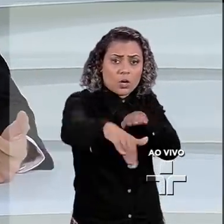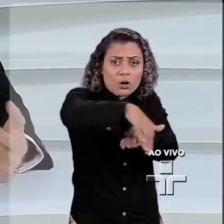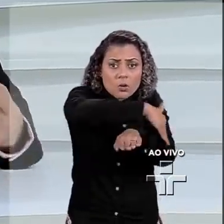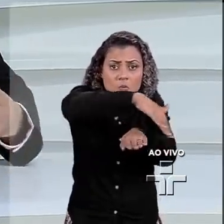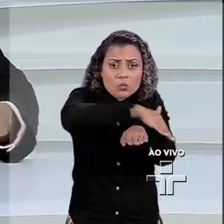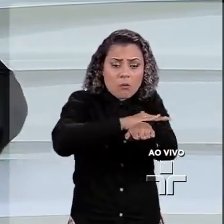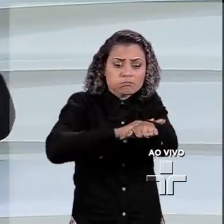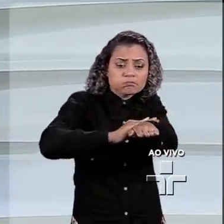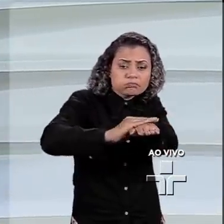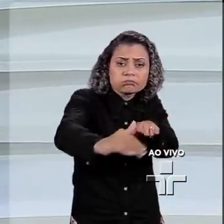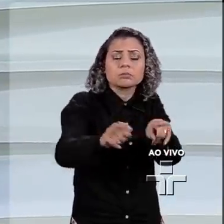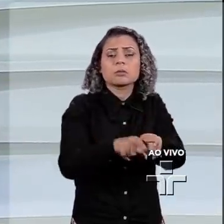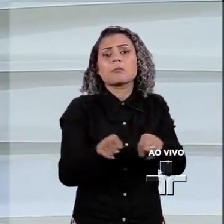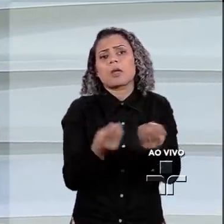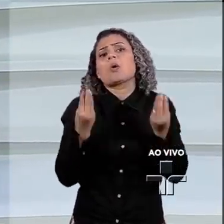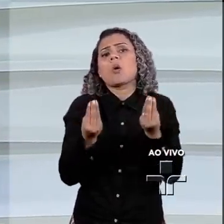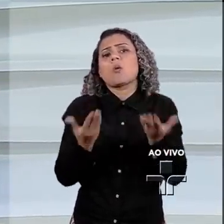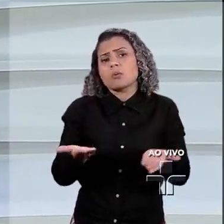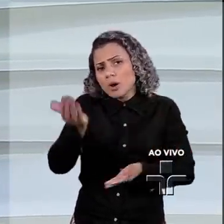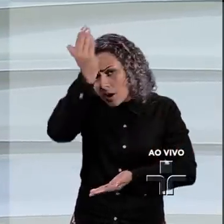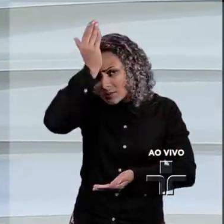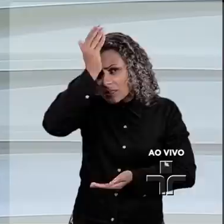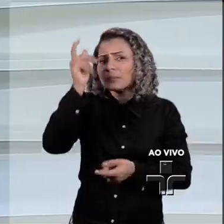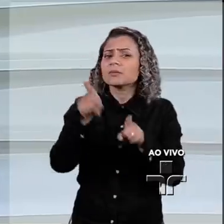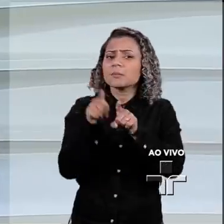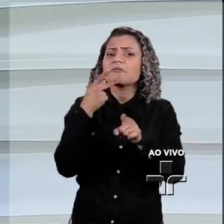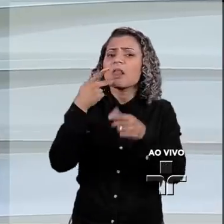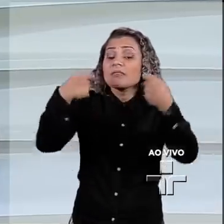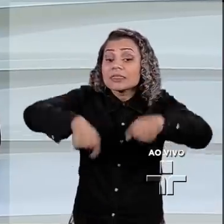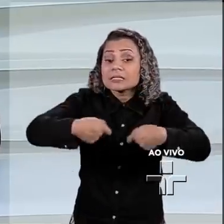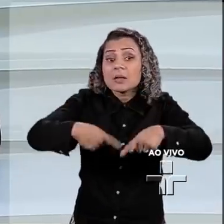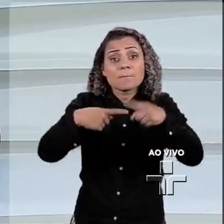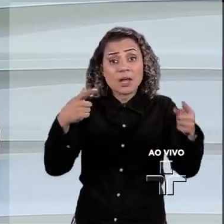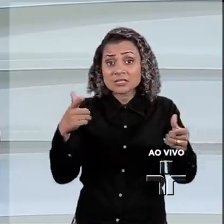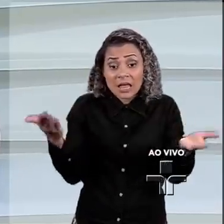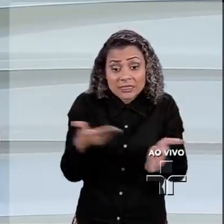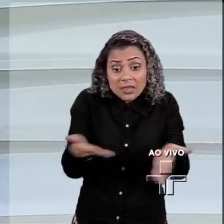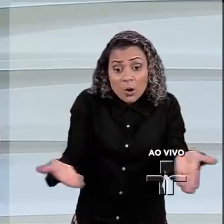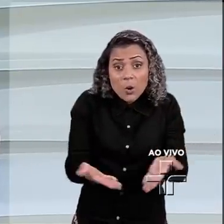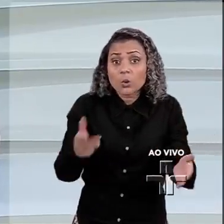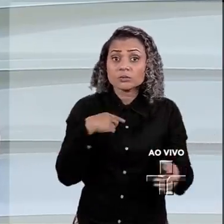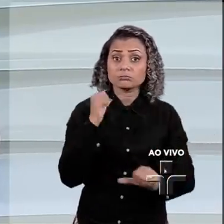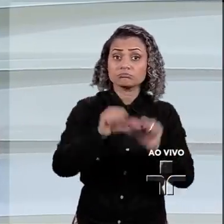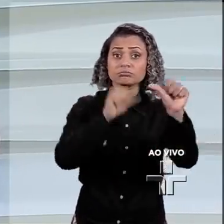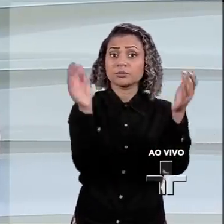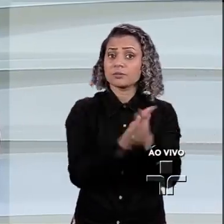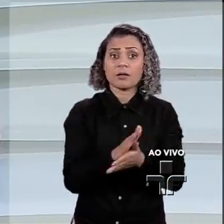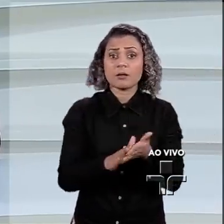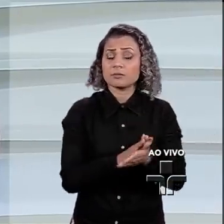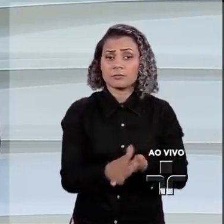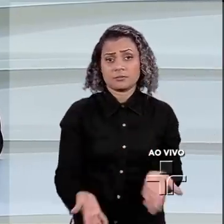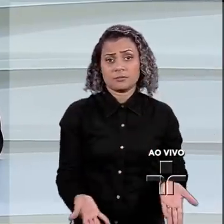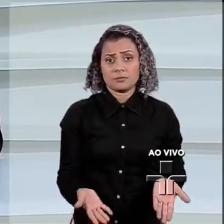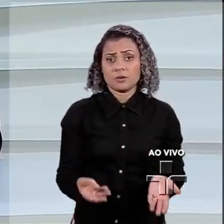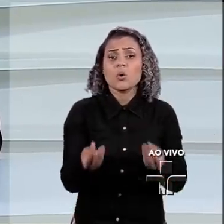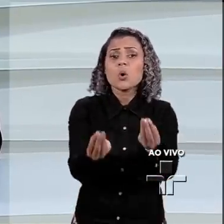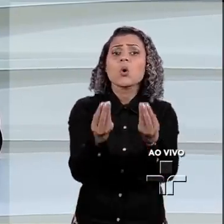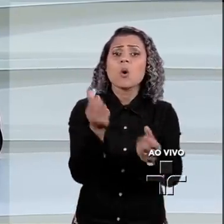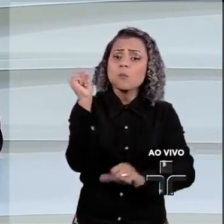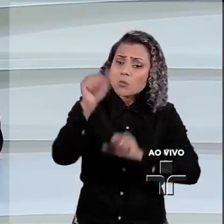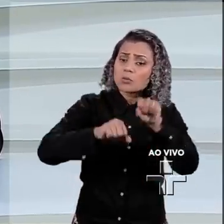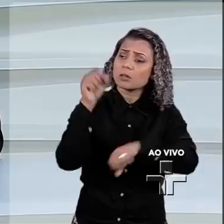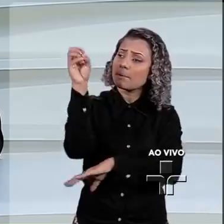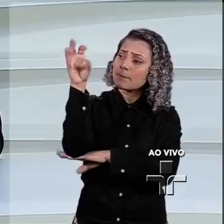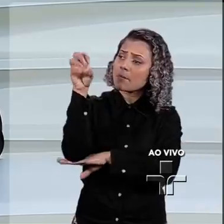Kassab também, mas a gente não vê avanços. Até no nosso ritmo lento, a gente não vê avanços. Como dá para mudar aí semáforos